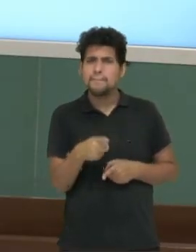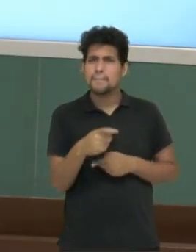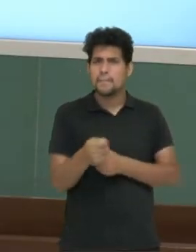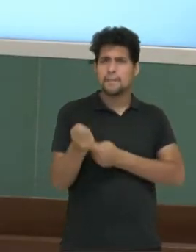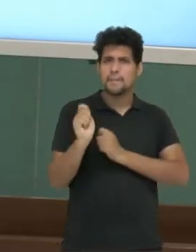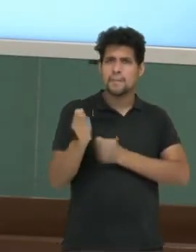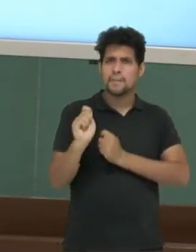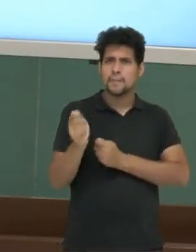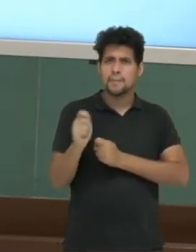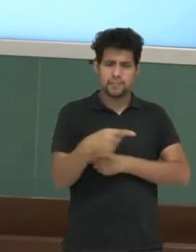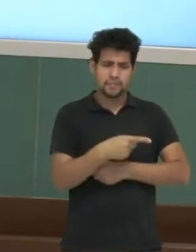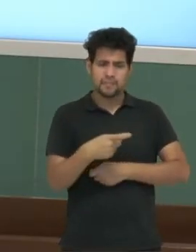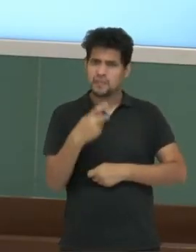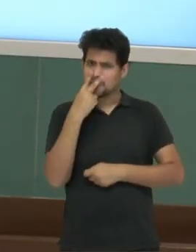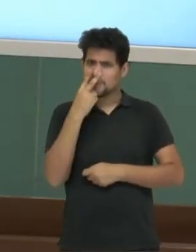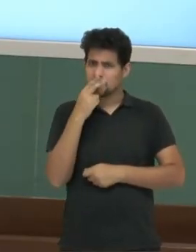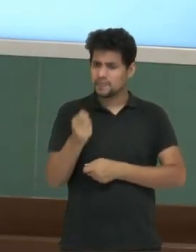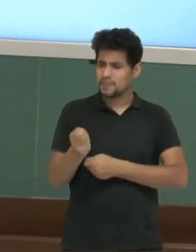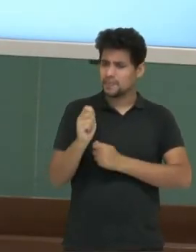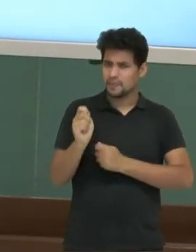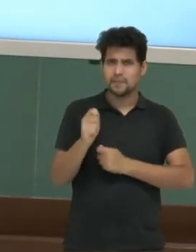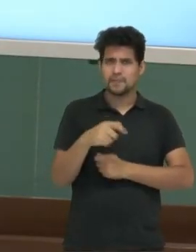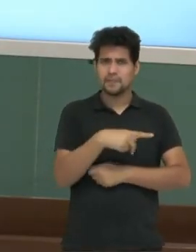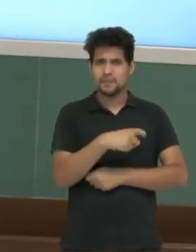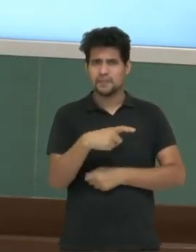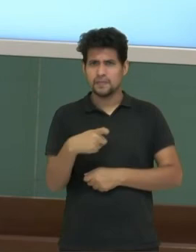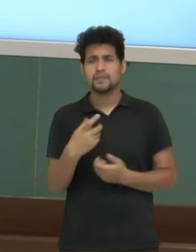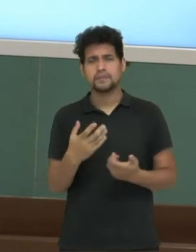você olhar na imagem aqui,